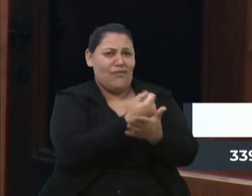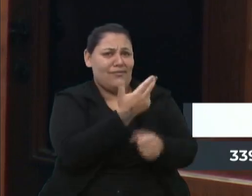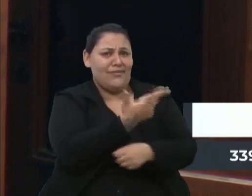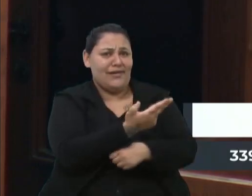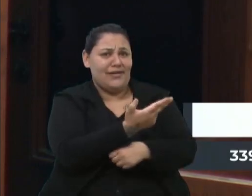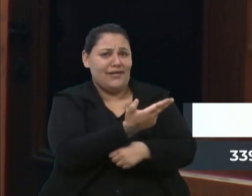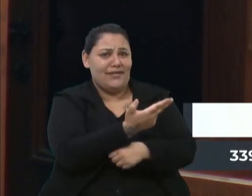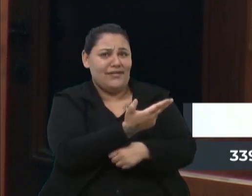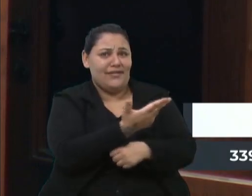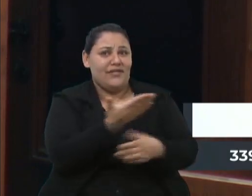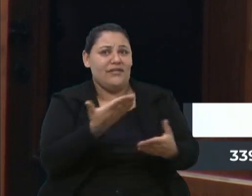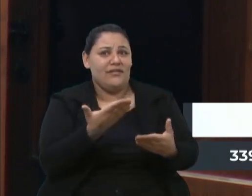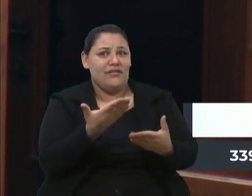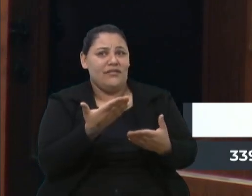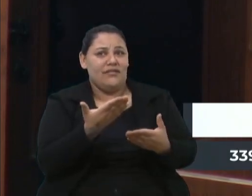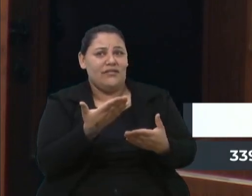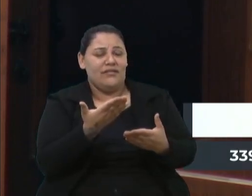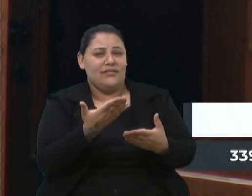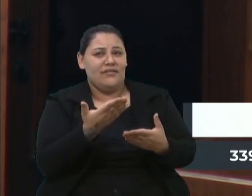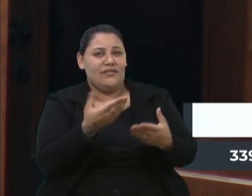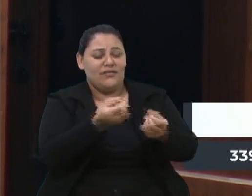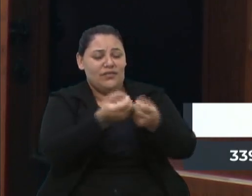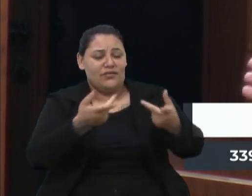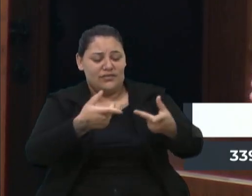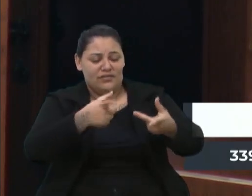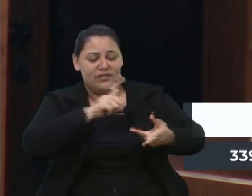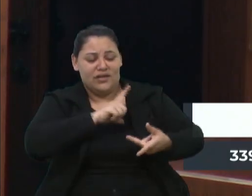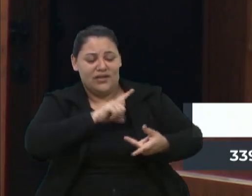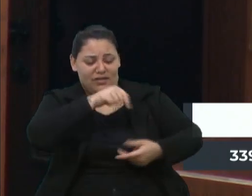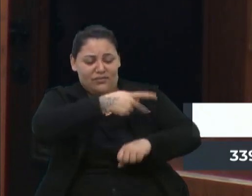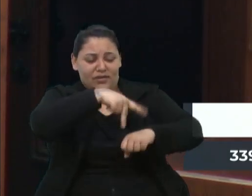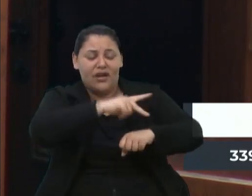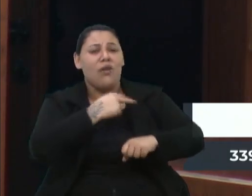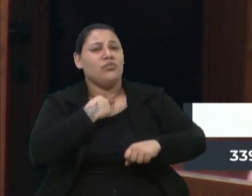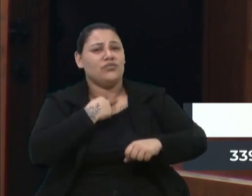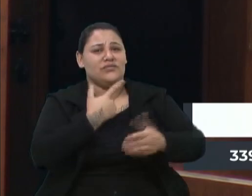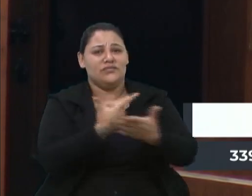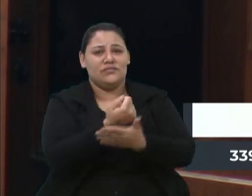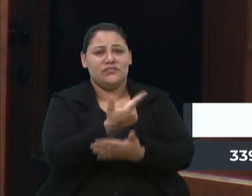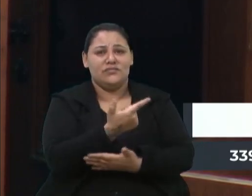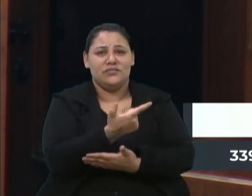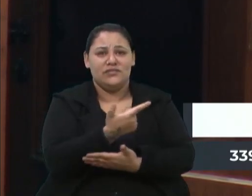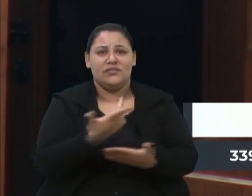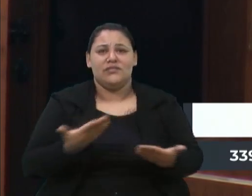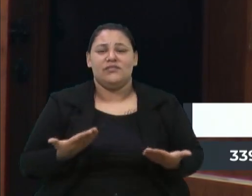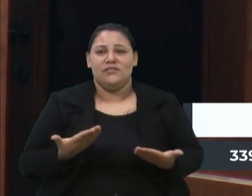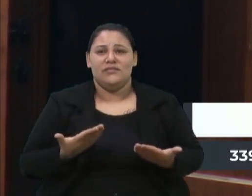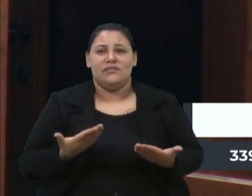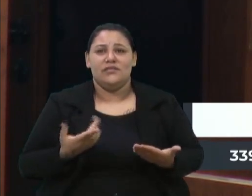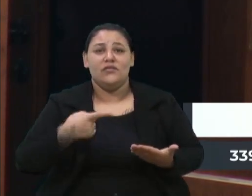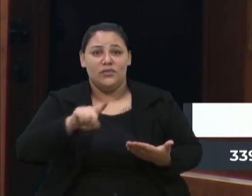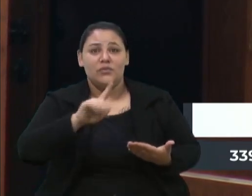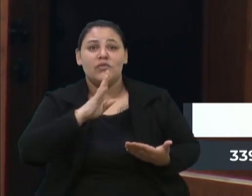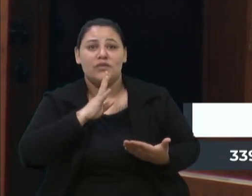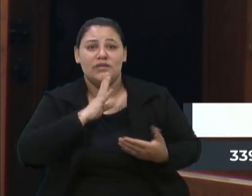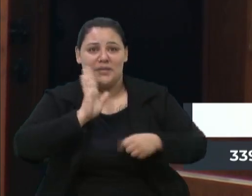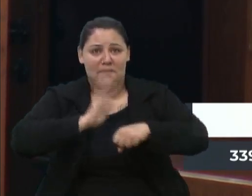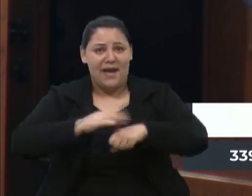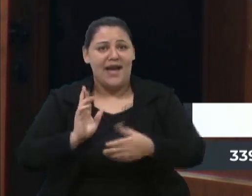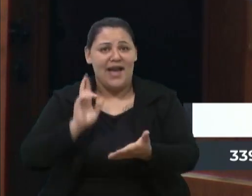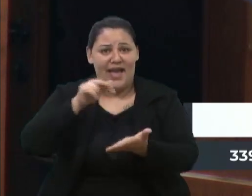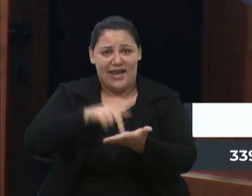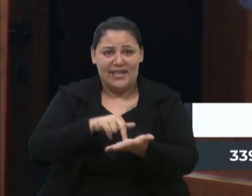consegue com as condições que nós temos de vida no nosso país é impossível comprar uma arma então vamos conhecer um pouco mais da realidade